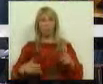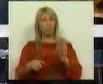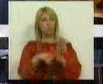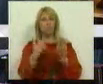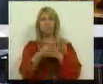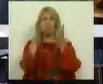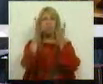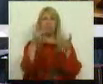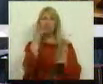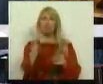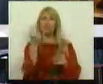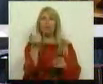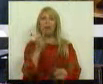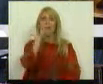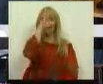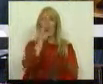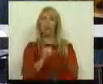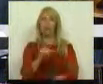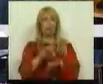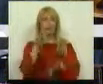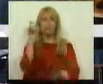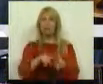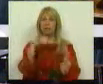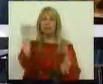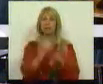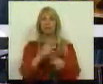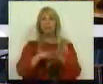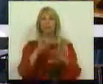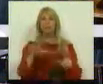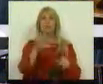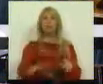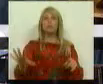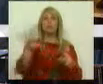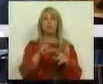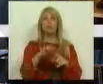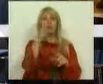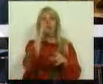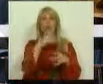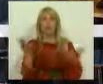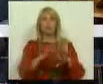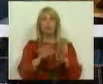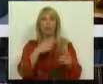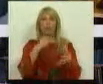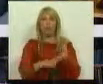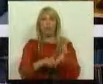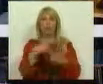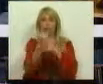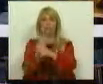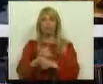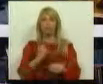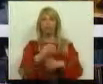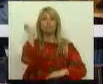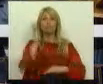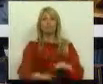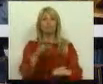dos governos anteriores, sensível que sempre esteve à situação em que se colocavam aqueles que, por razões diversas, ficavam sem qualquer